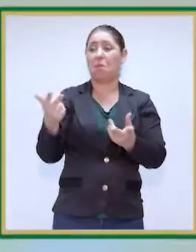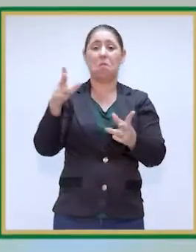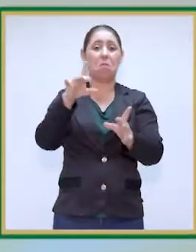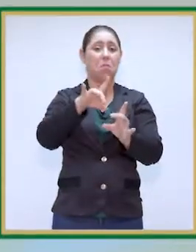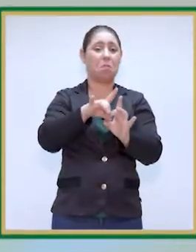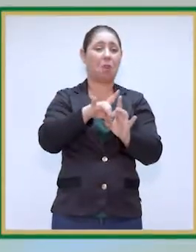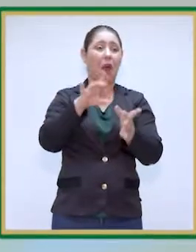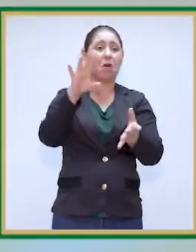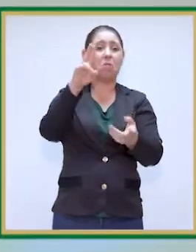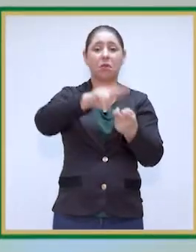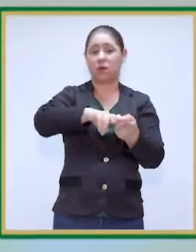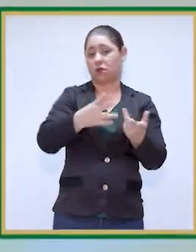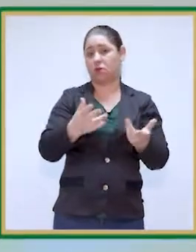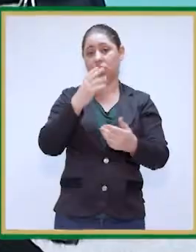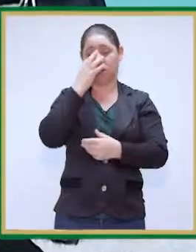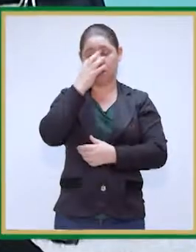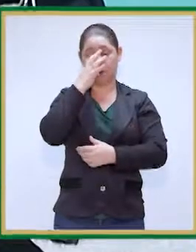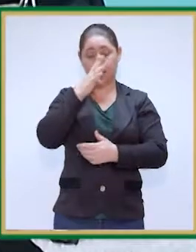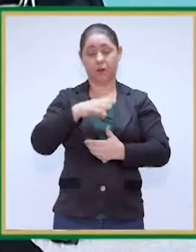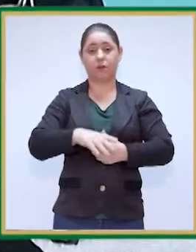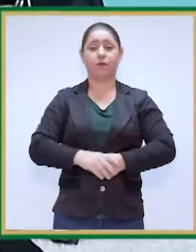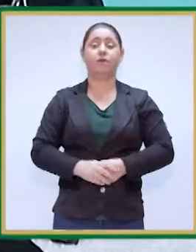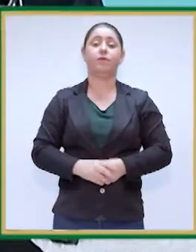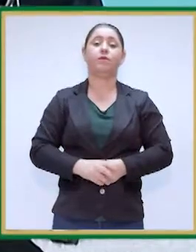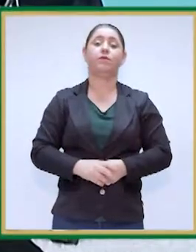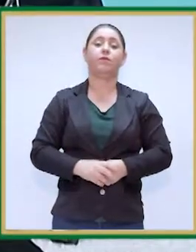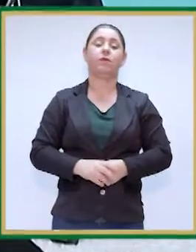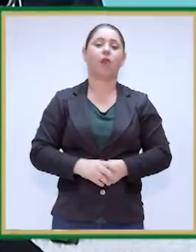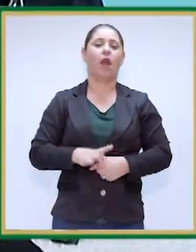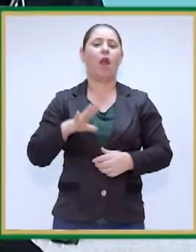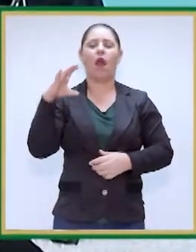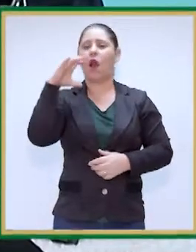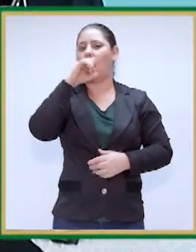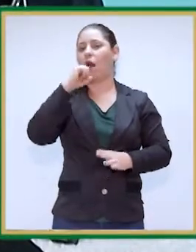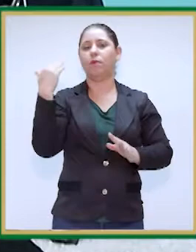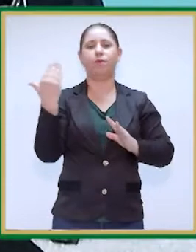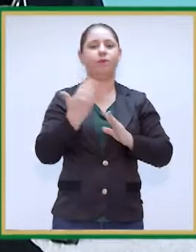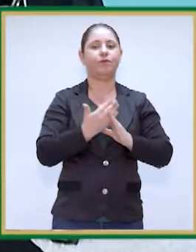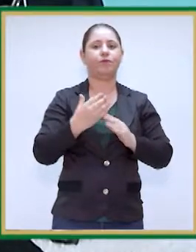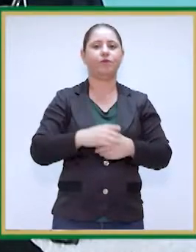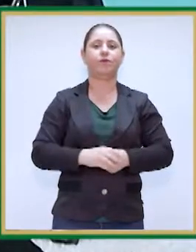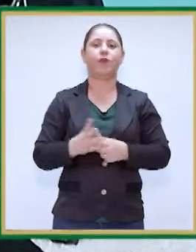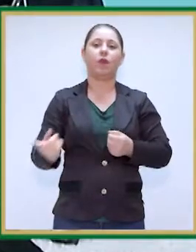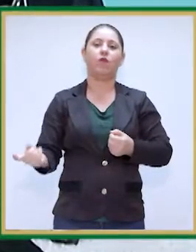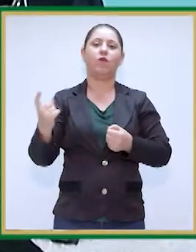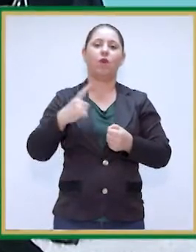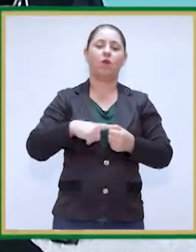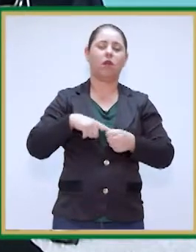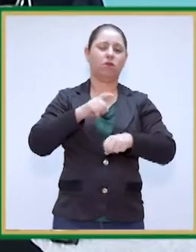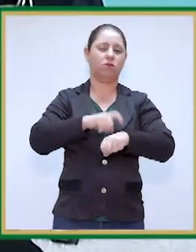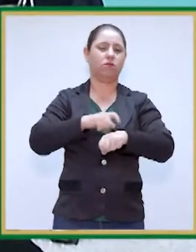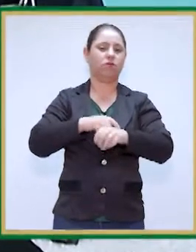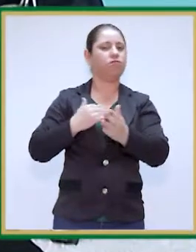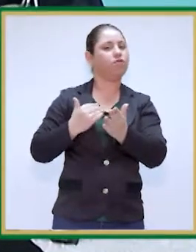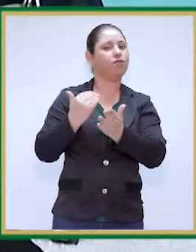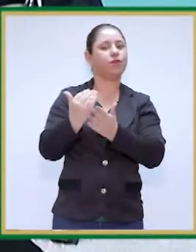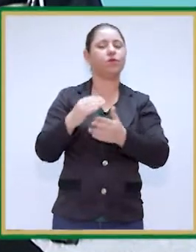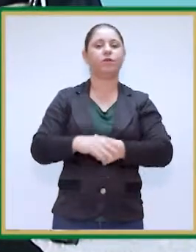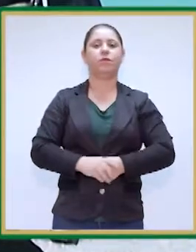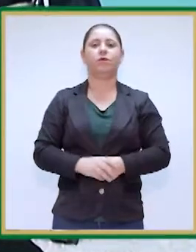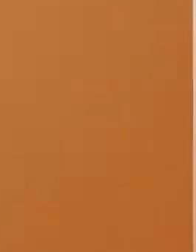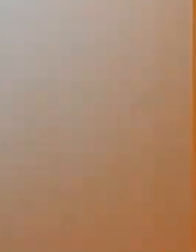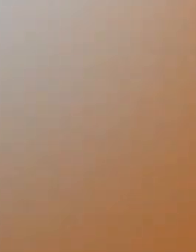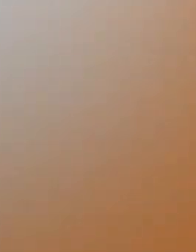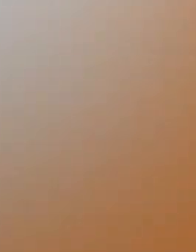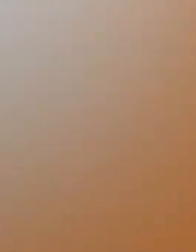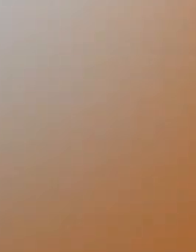não é uma questão prisional. Não é uma questão prisional, com certeza. Bom, nós vamos para um rápido intervalo e voltamos daqui a